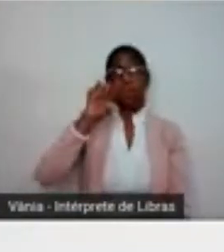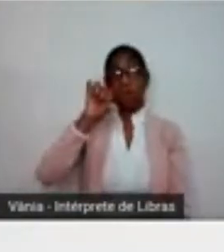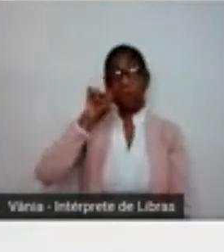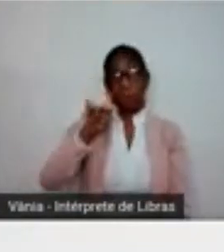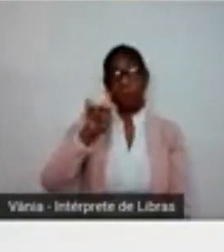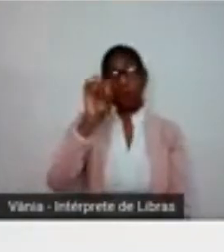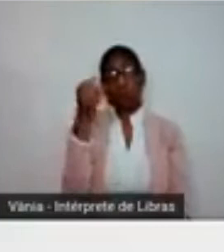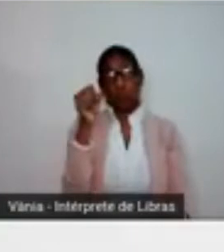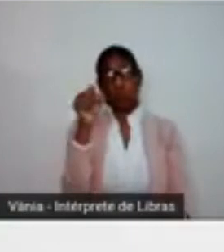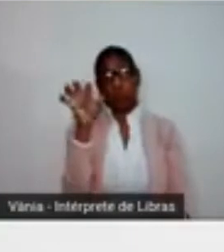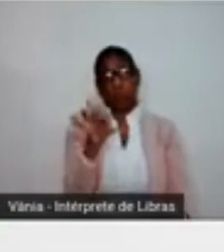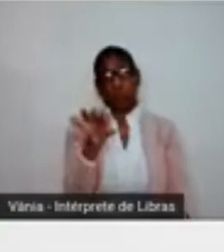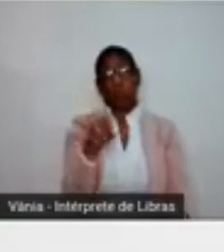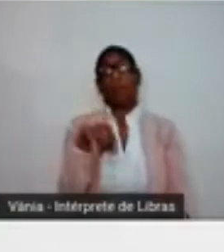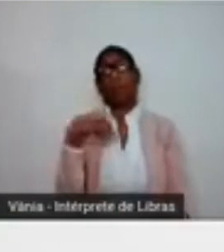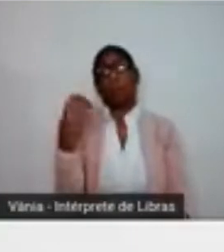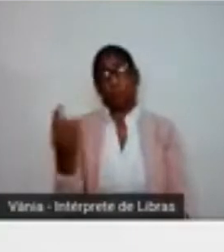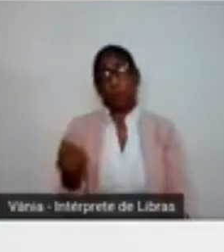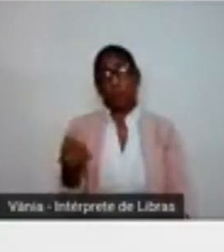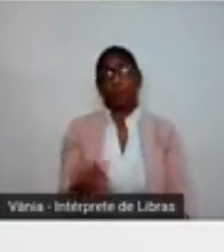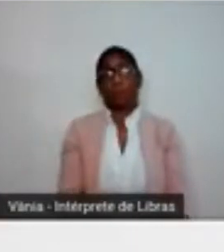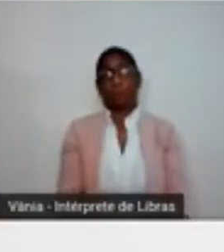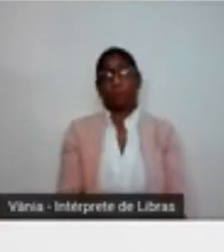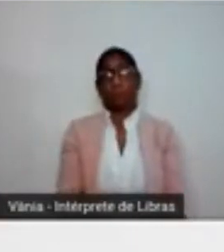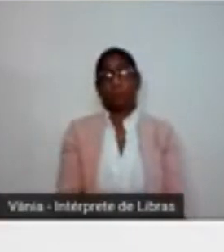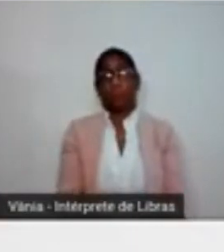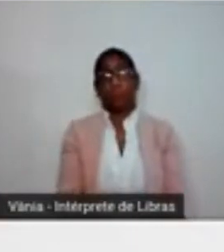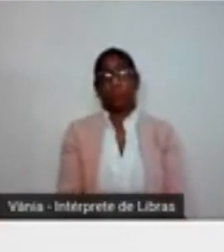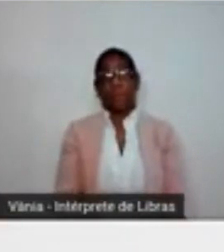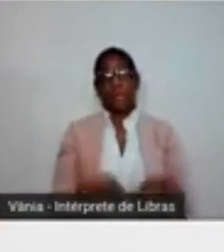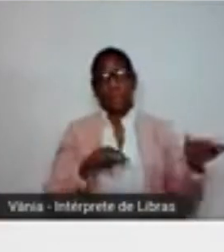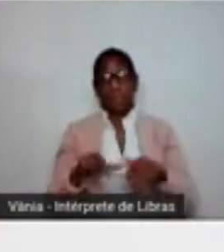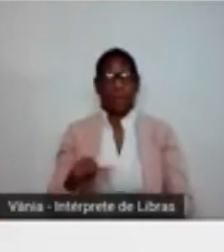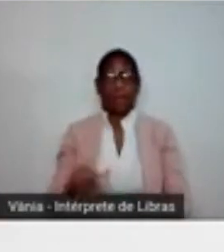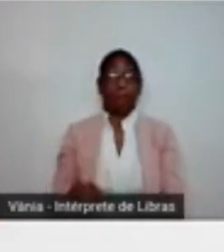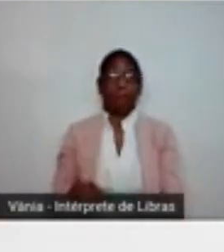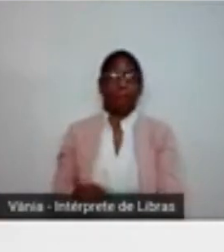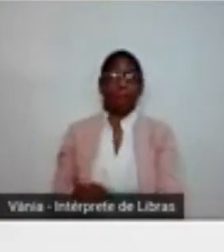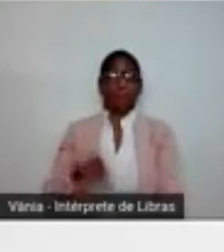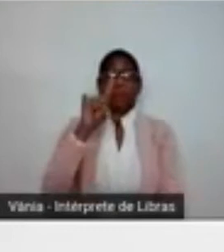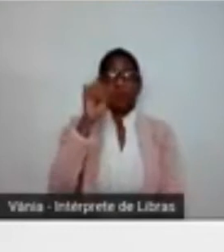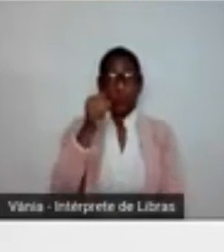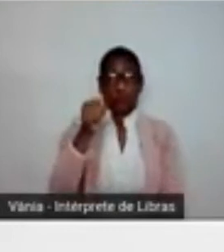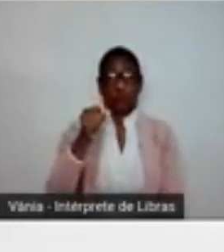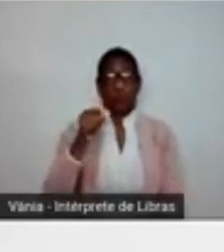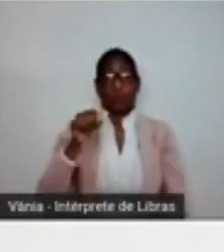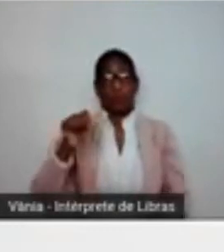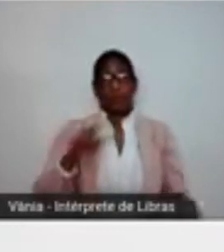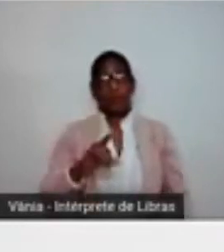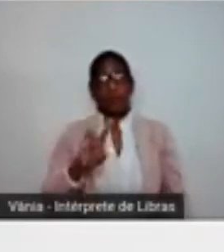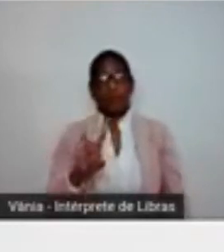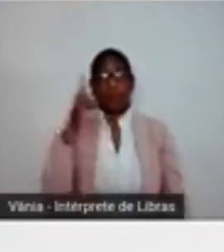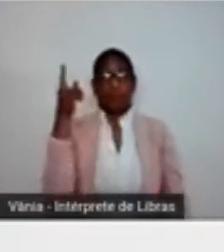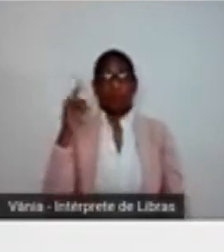39,8%. Depois, variação de confirmados na quinzena passada foram 18%. E na última